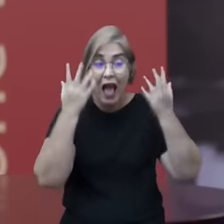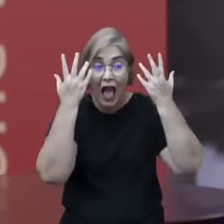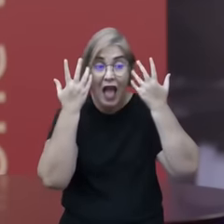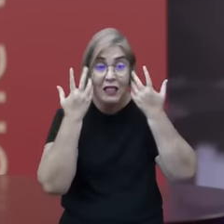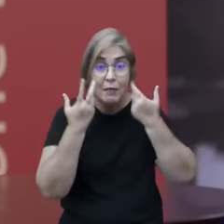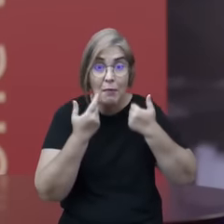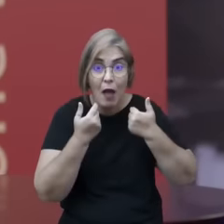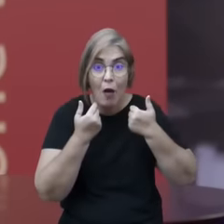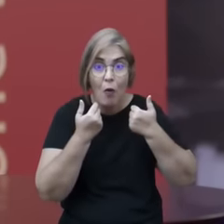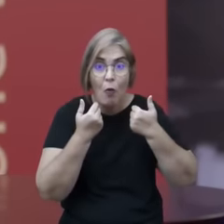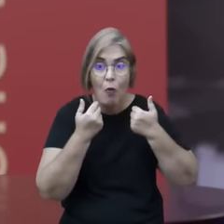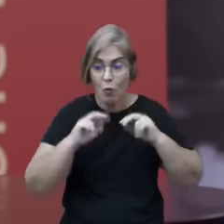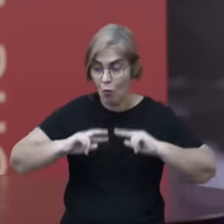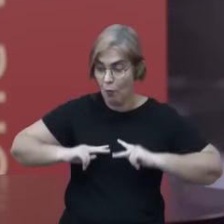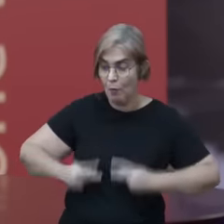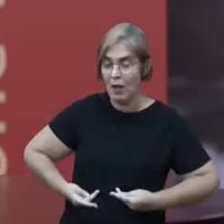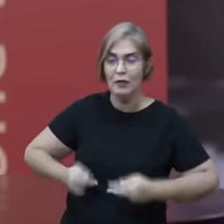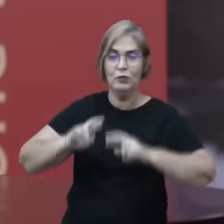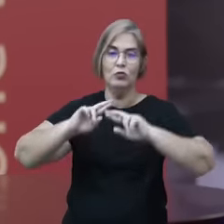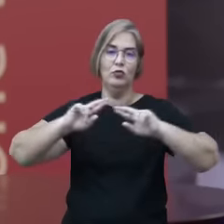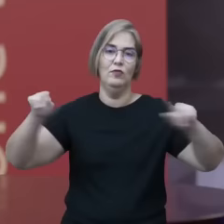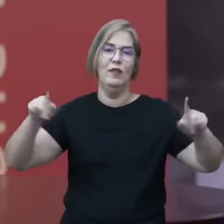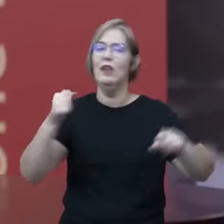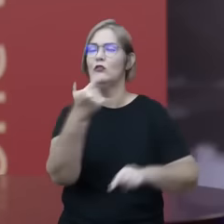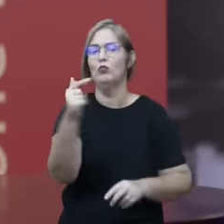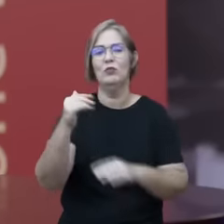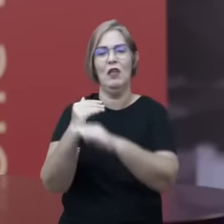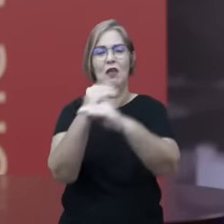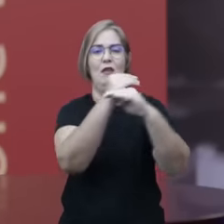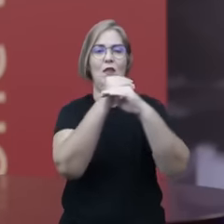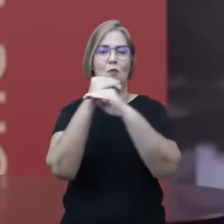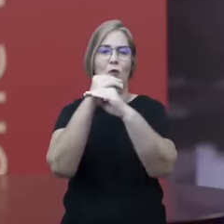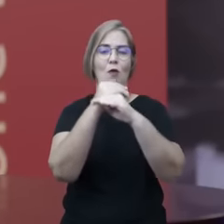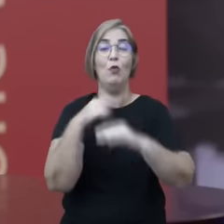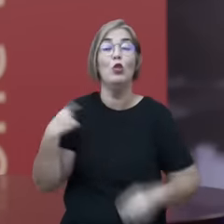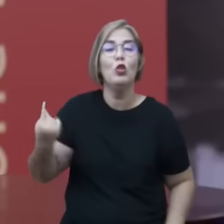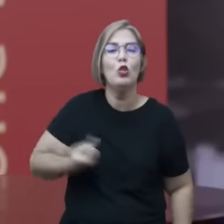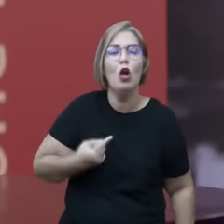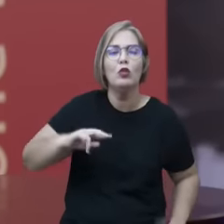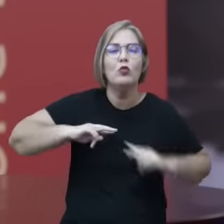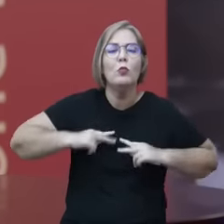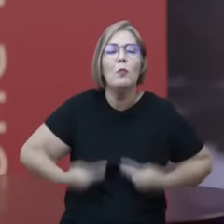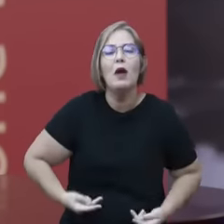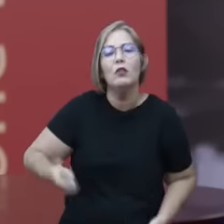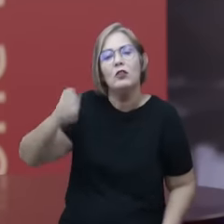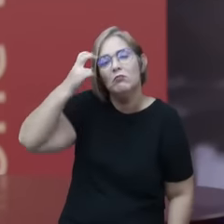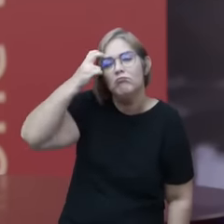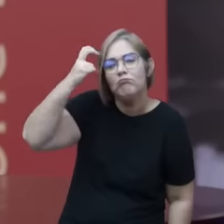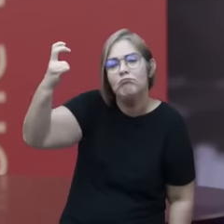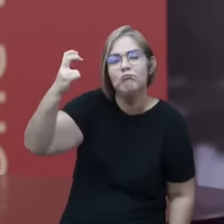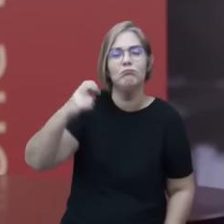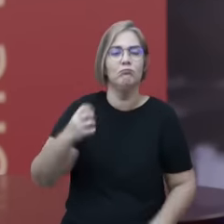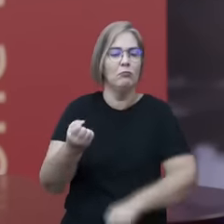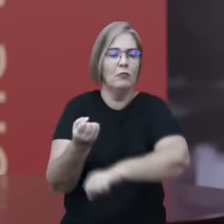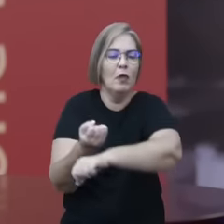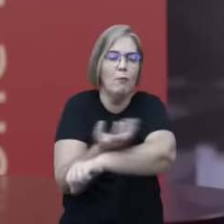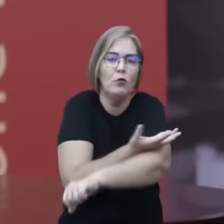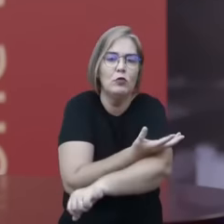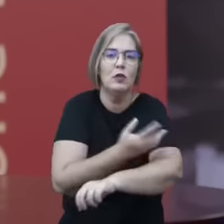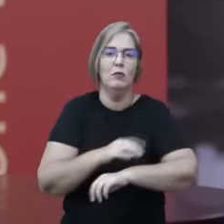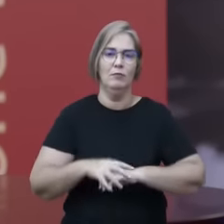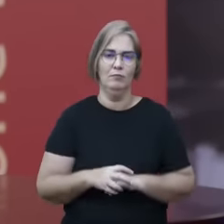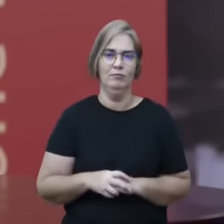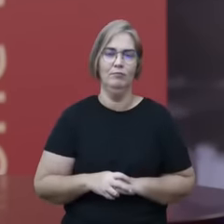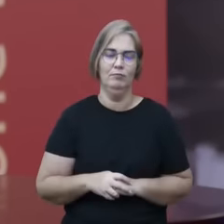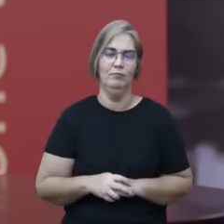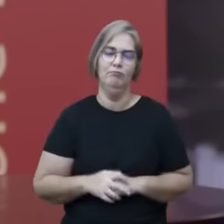dimensão eh eh intelectual, a dimensão racional, a dimensão ã que é capaz de